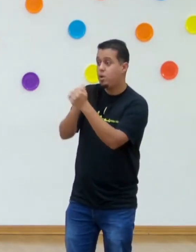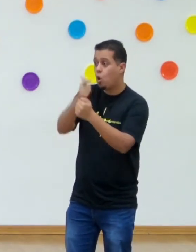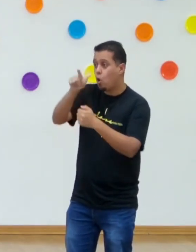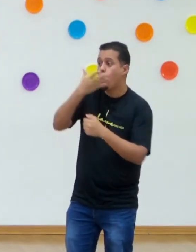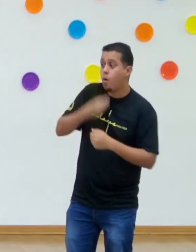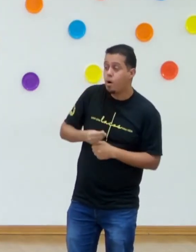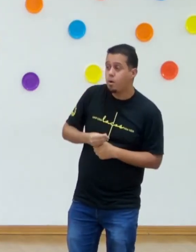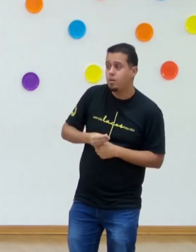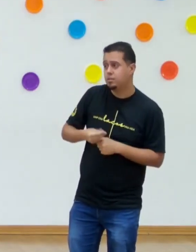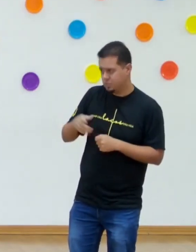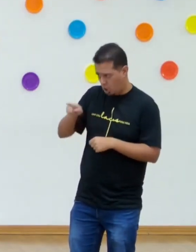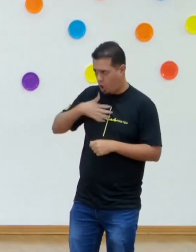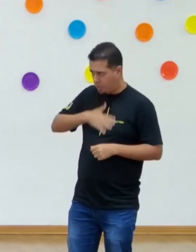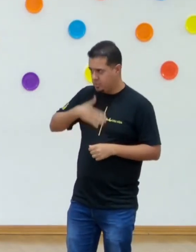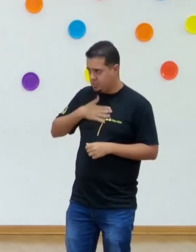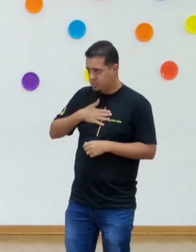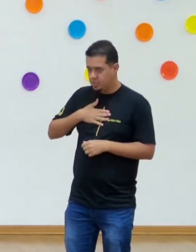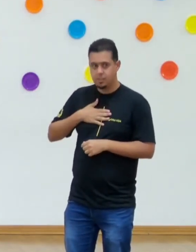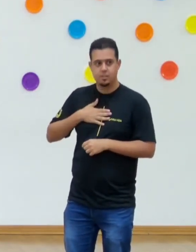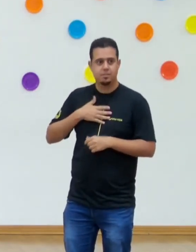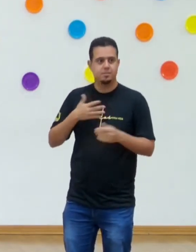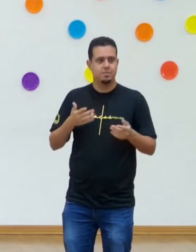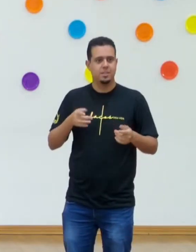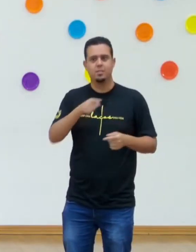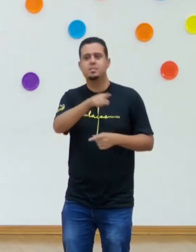chegou a beijar.